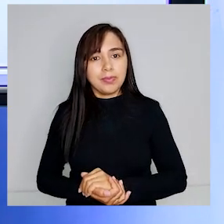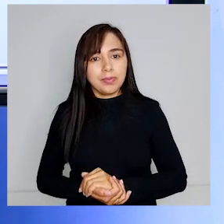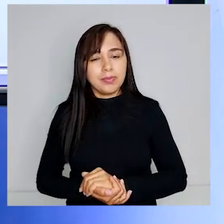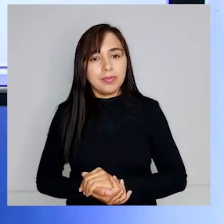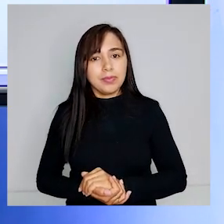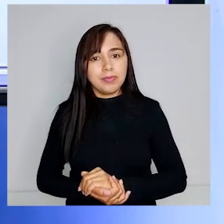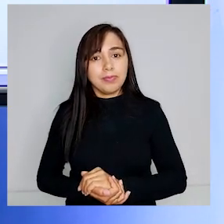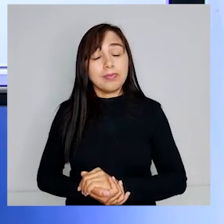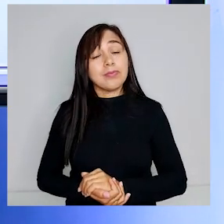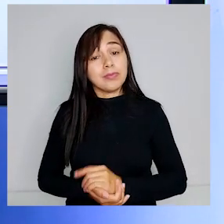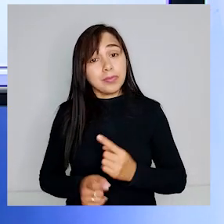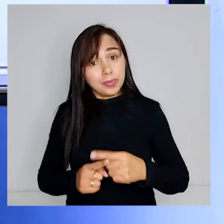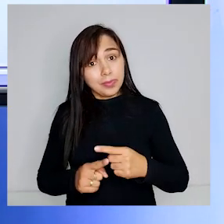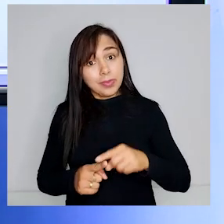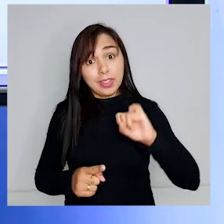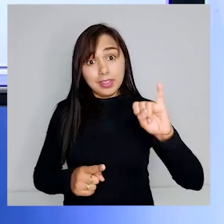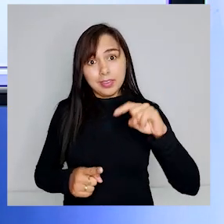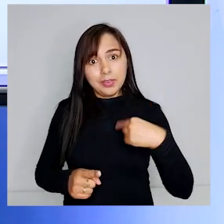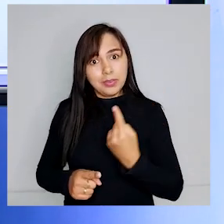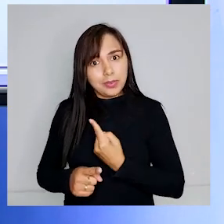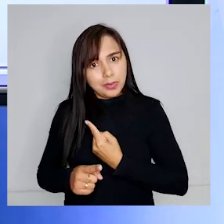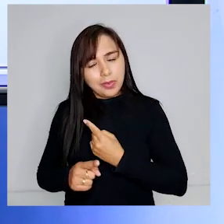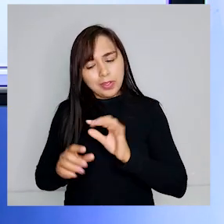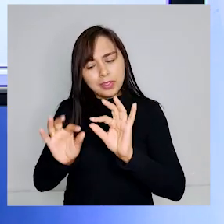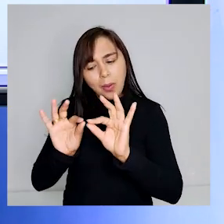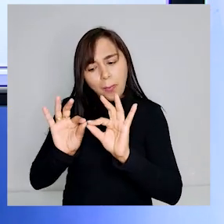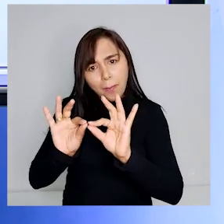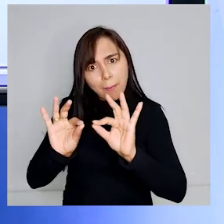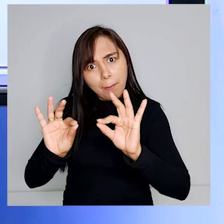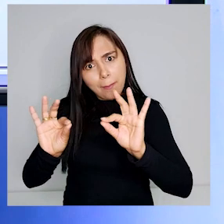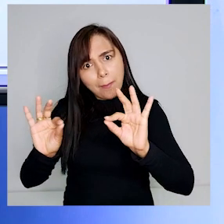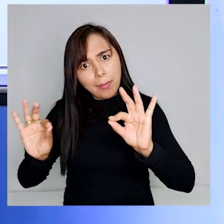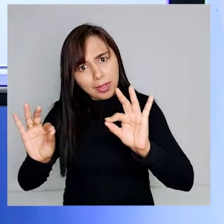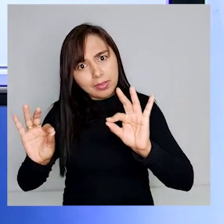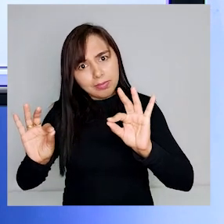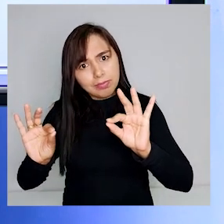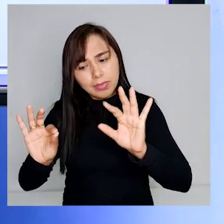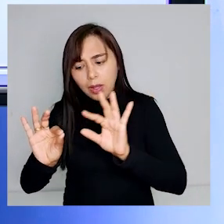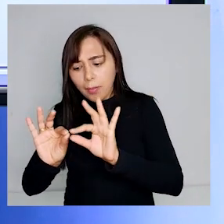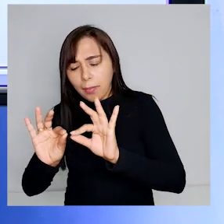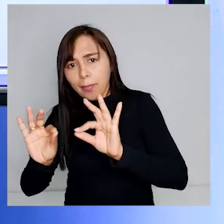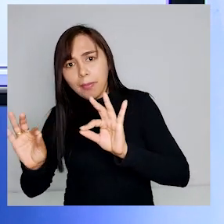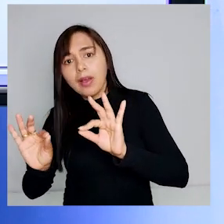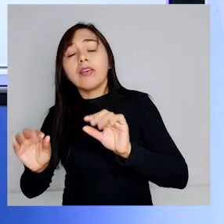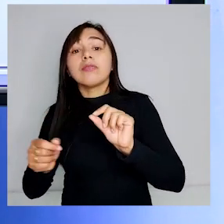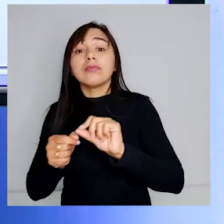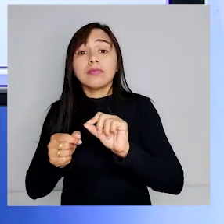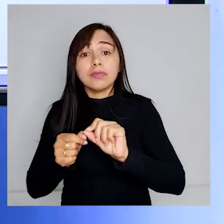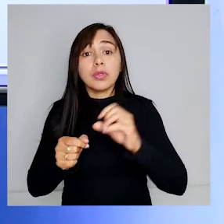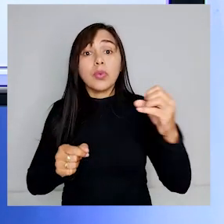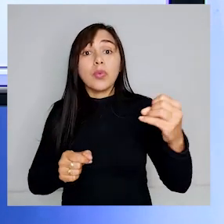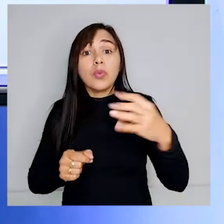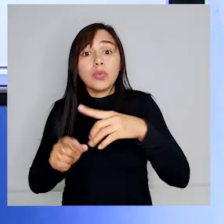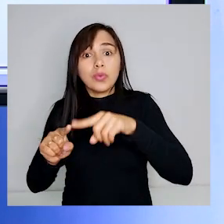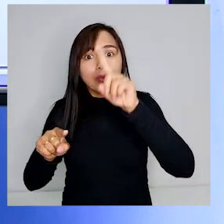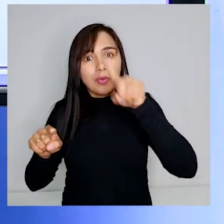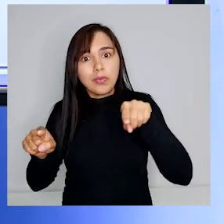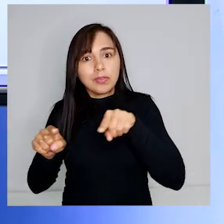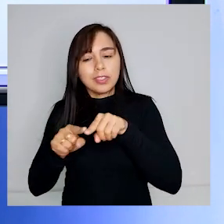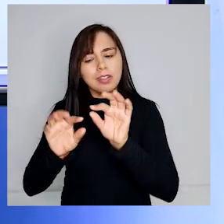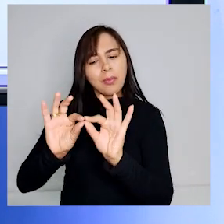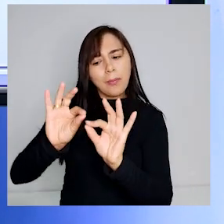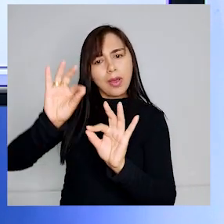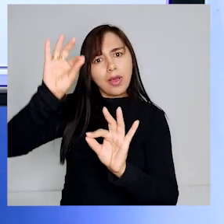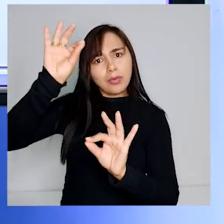explicação é porque, se fizermos o prolongamento formando outro triângulo, eles vão ter aí a mesma